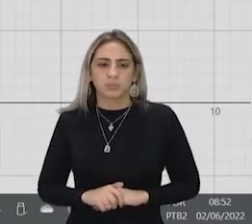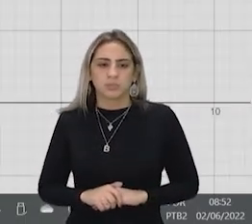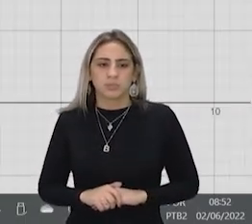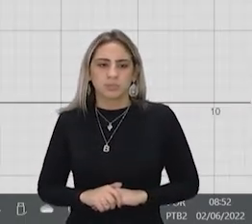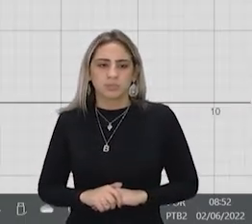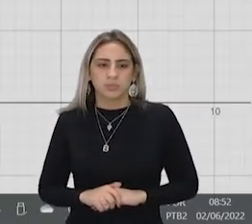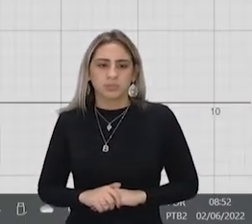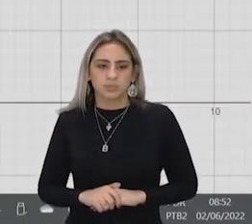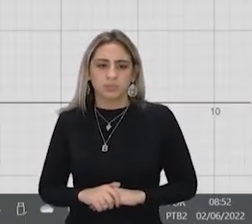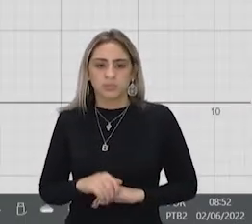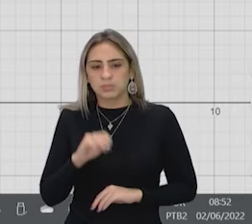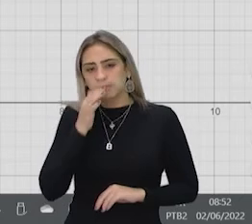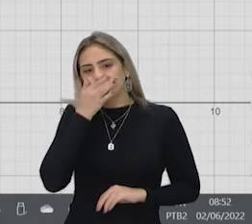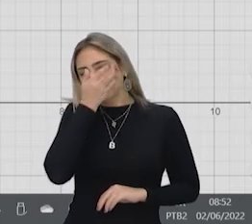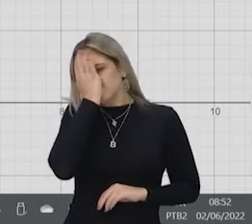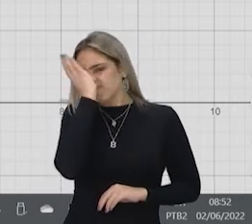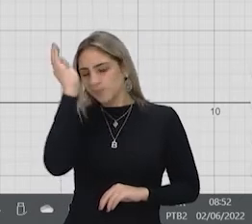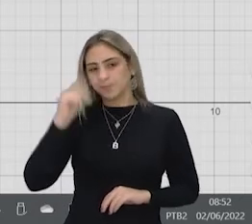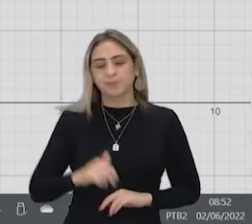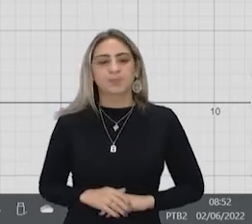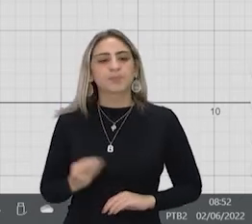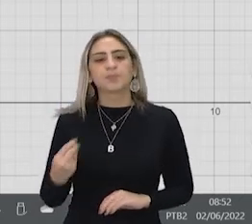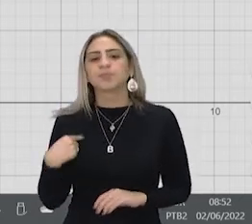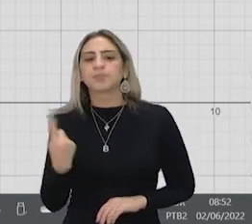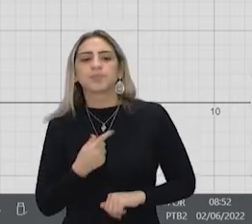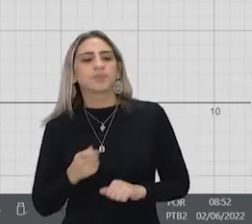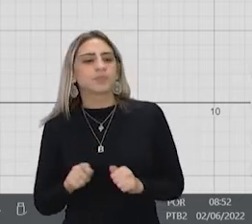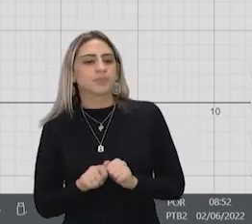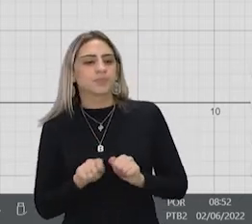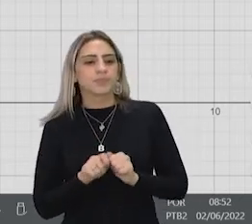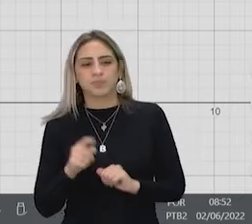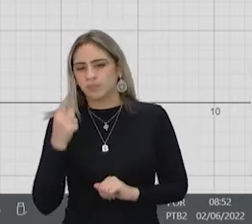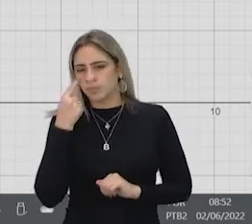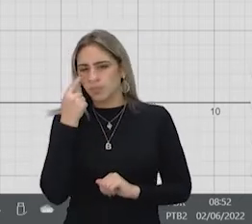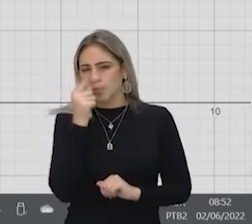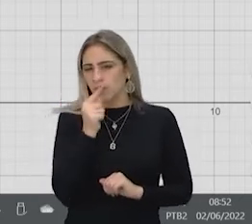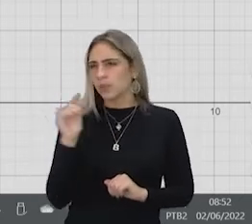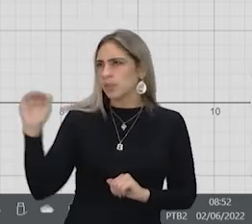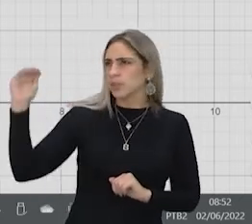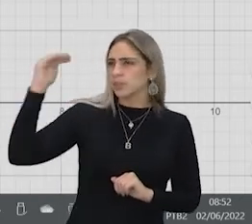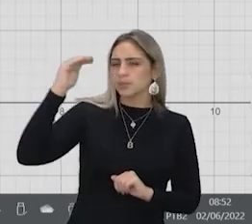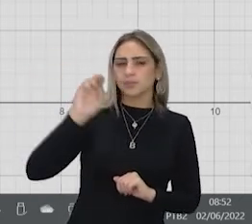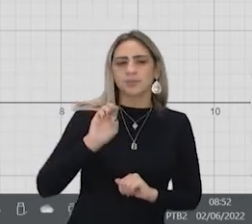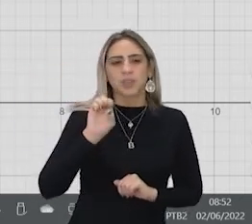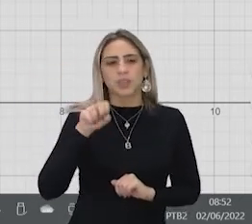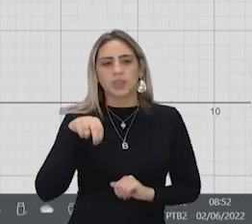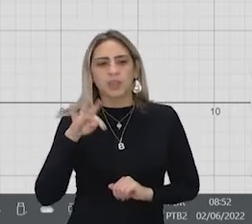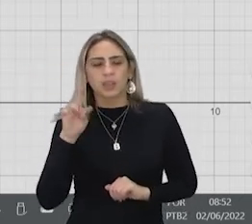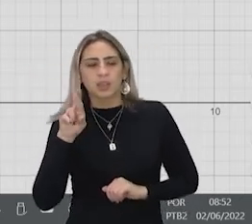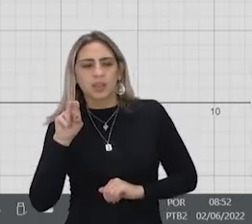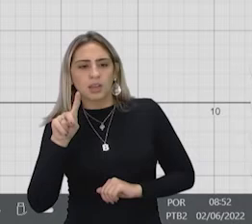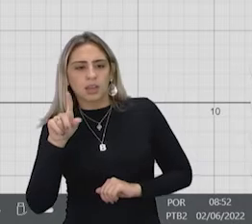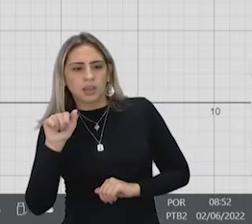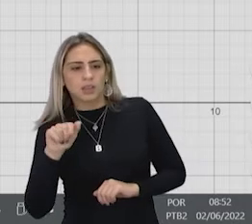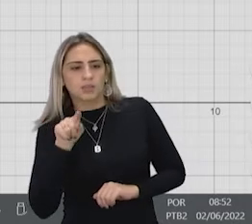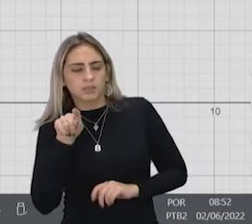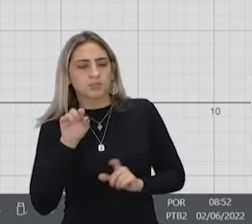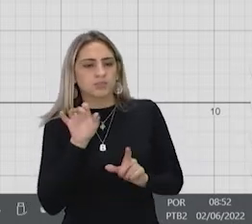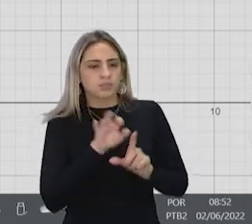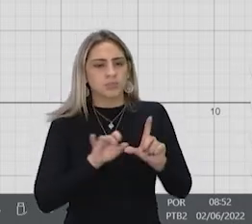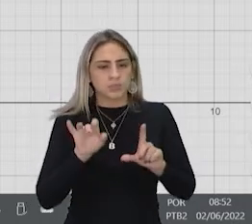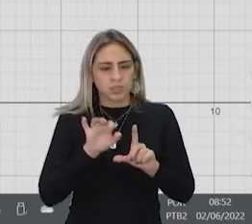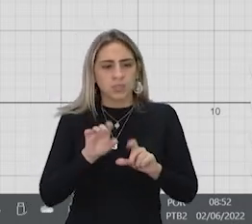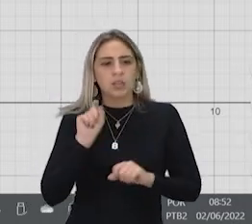aqui. Bom, o que a gente faz? Ó, lá em cima, tá vendo onde está escrito a entrada? Você vai digitar a